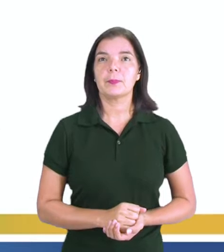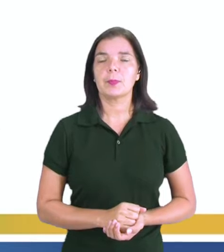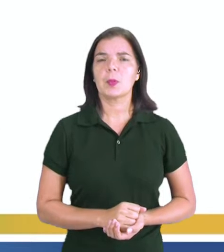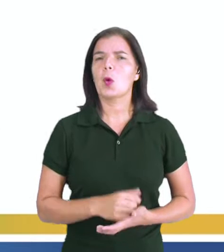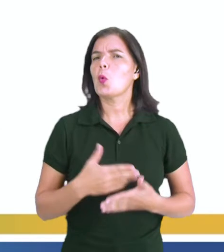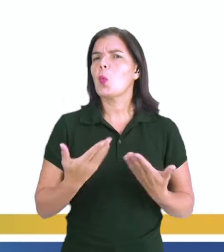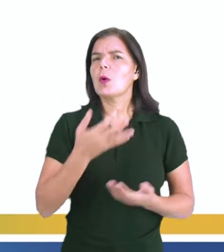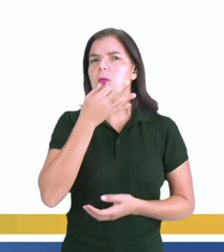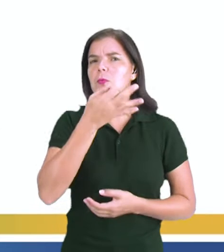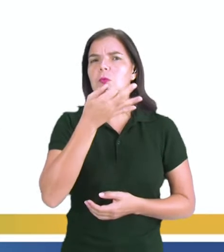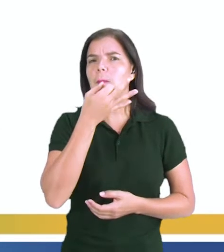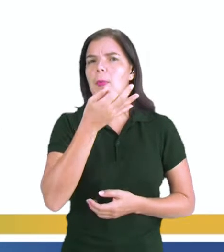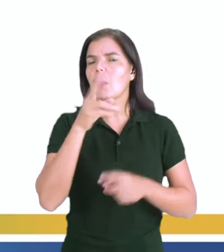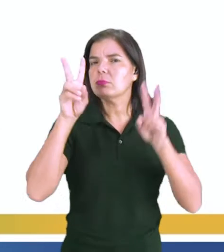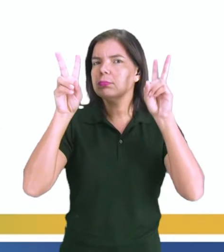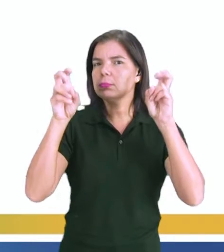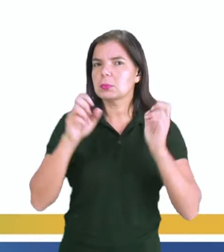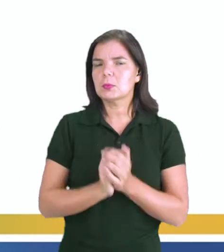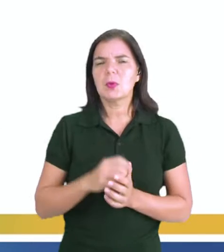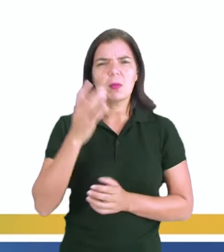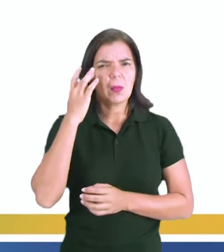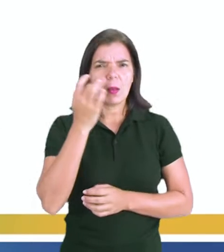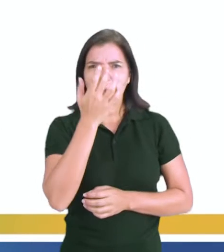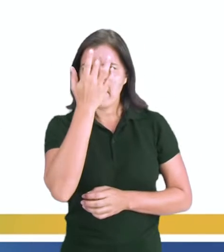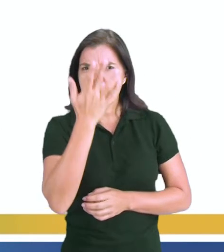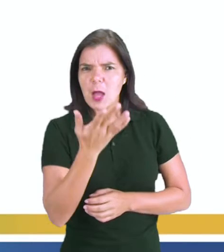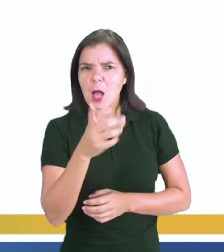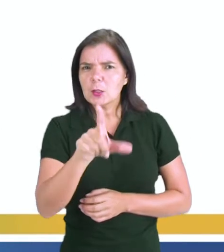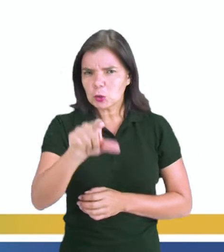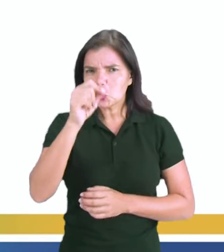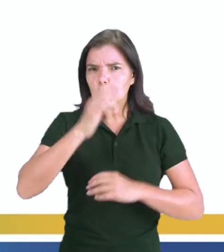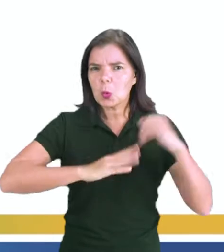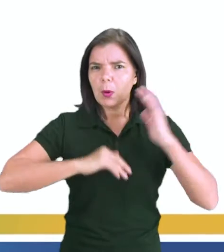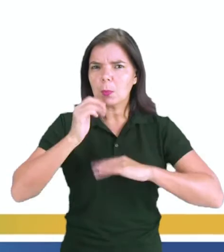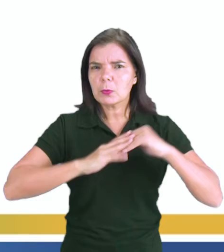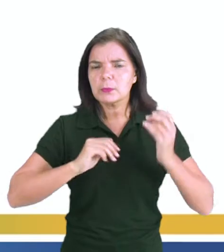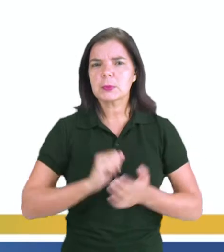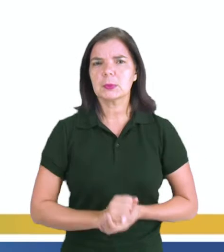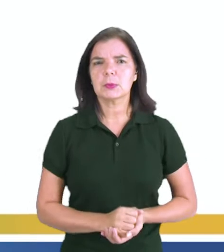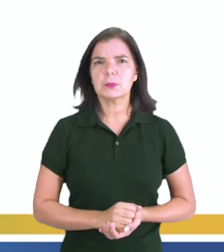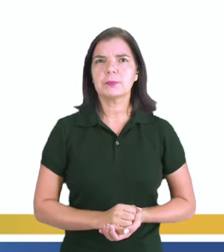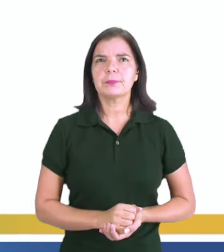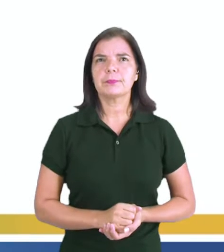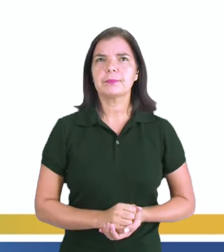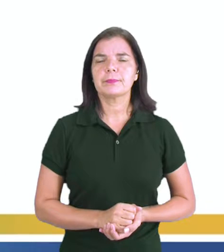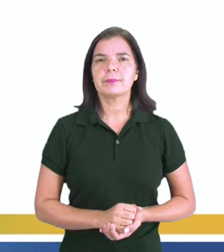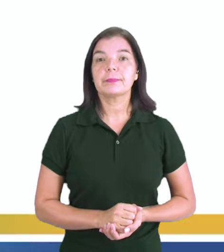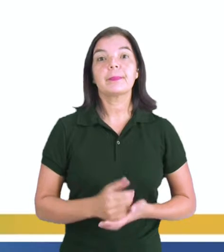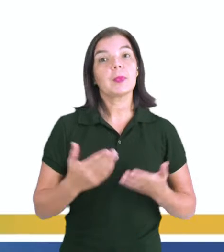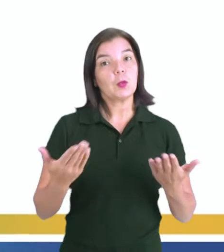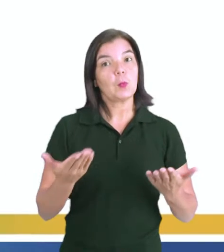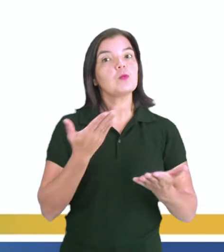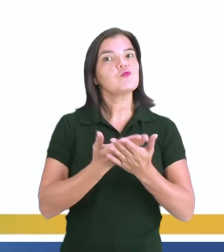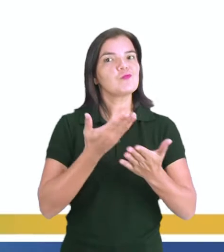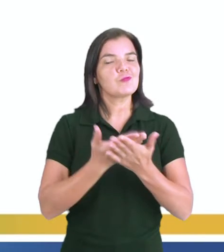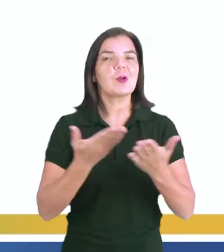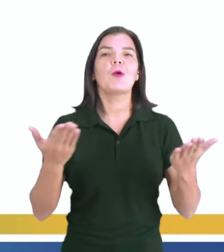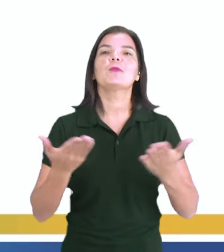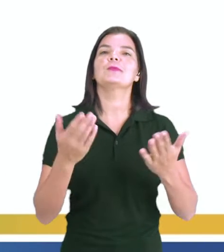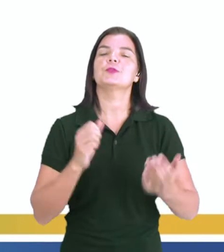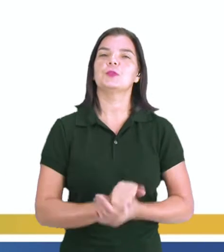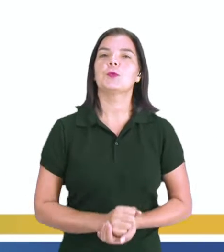E qual é a sua opinião sobre esse assunto? Será que é fácil escolher a sua profissão? Então, isso é o que nós vamos estudar